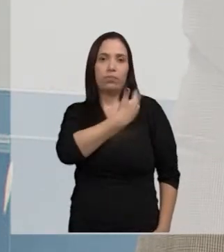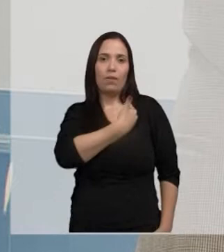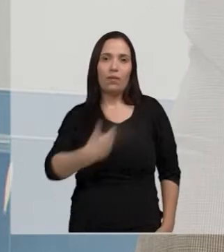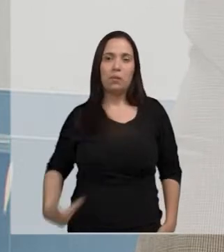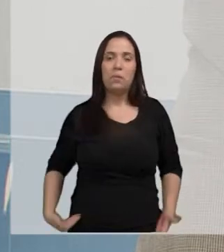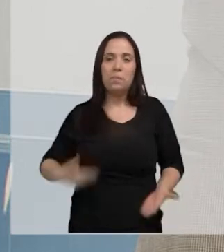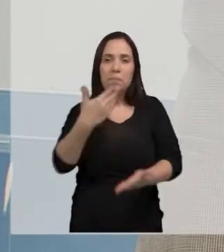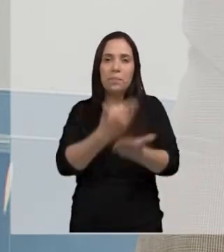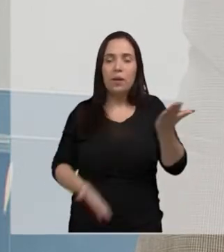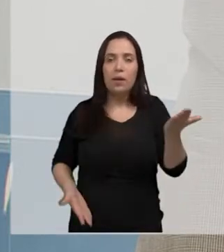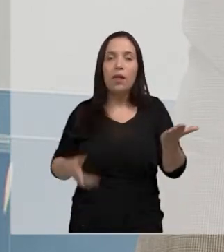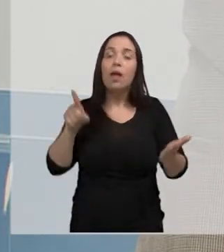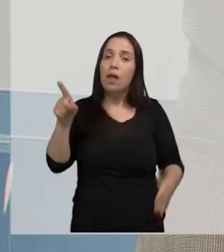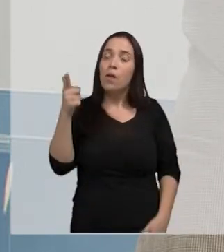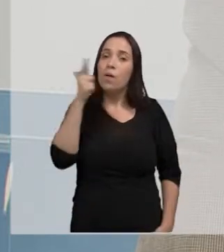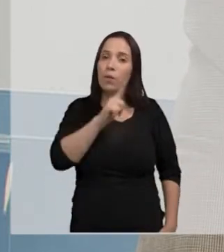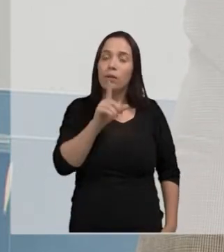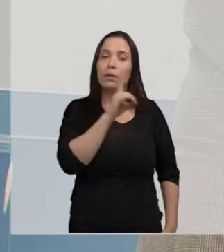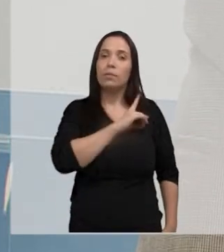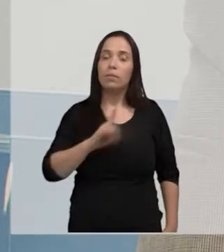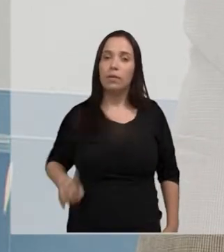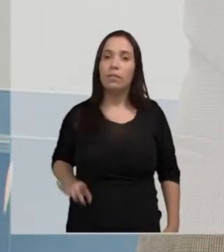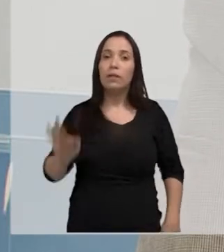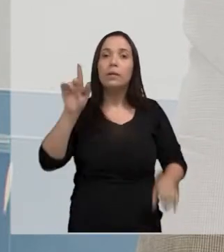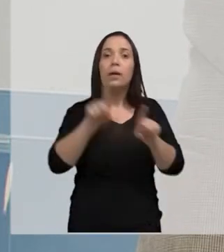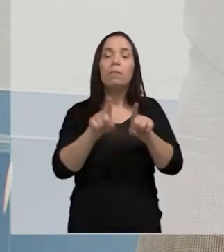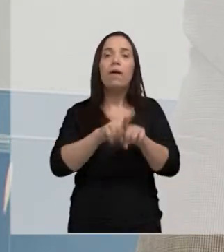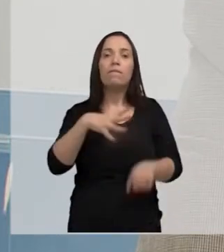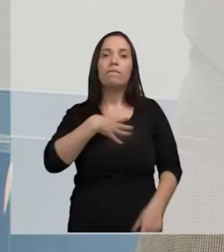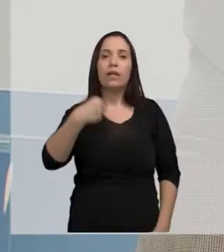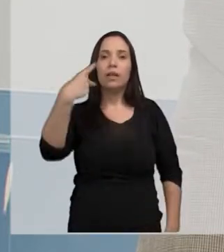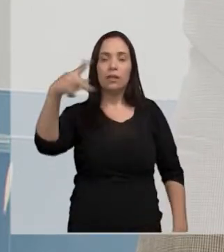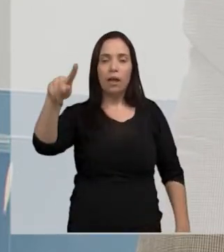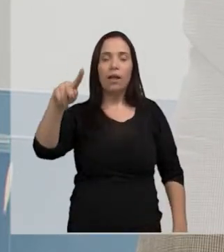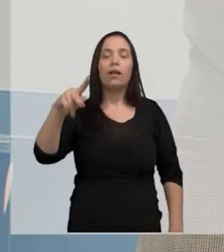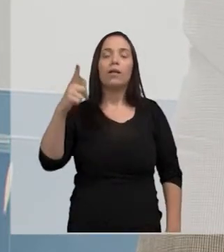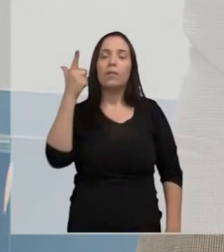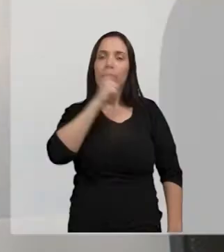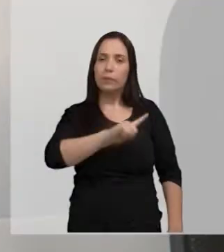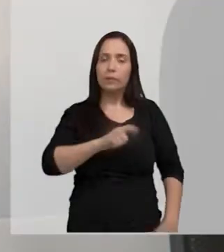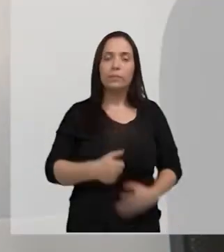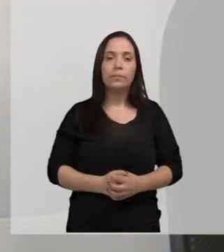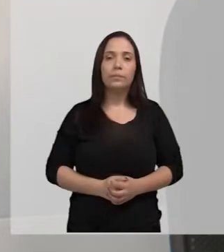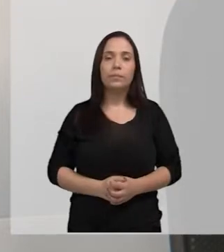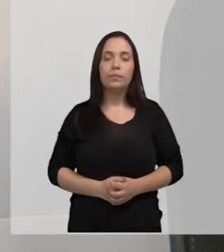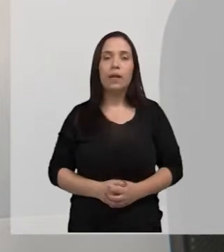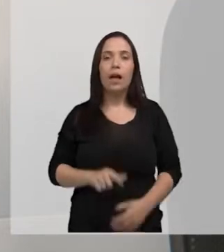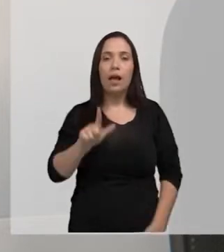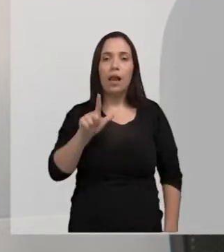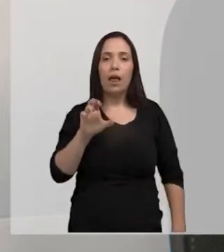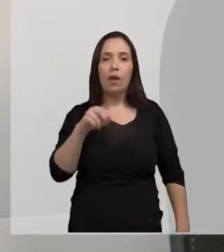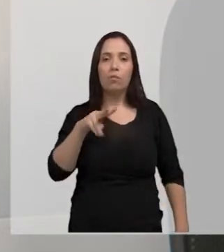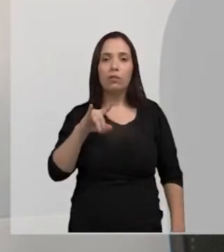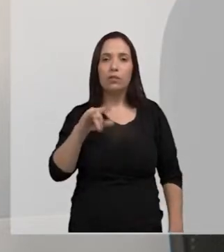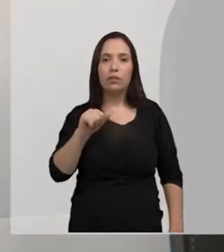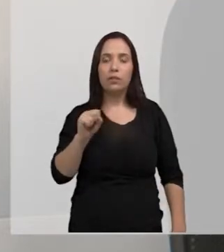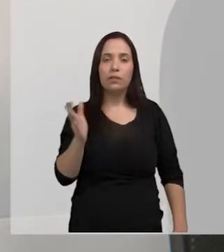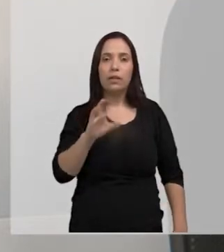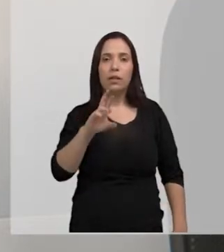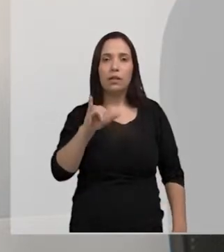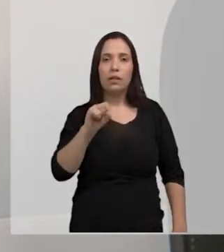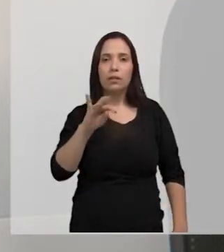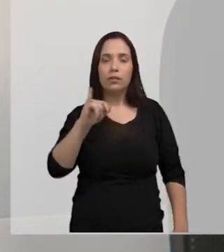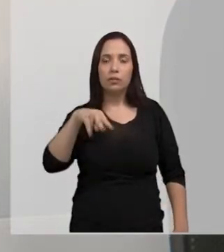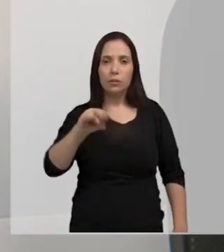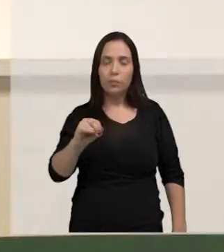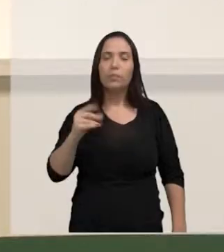Sem dúvida. Ele ser eleito deputado federal e eleger a filha deputada estadual. O Leandro Cristino se consolida como uma liderança forte na região norte. O